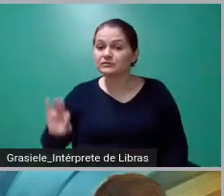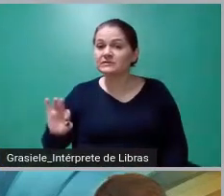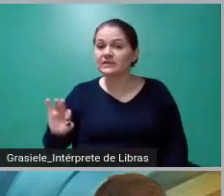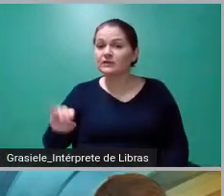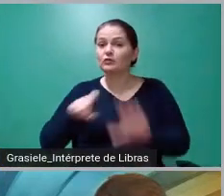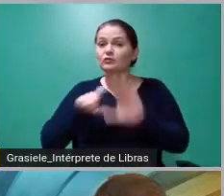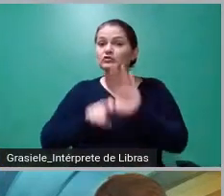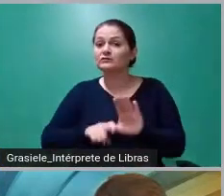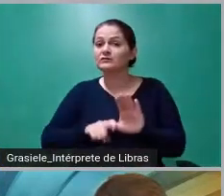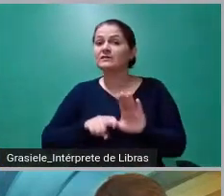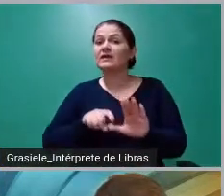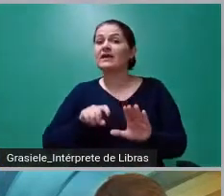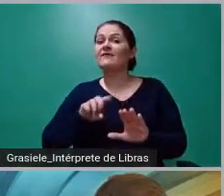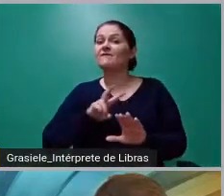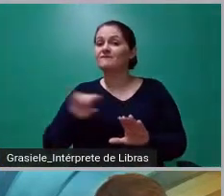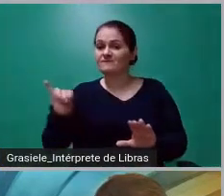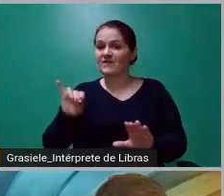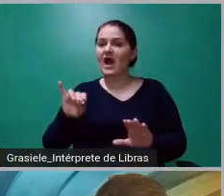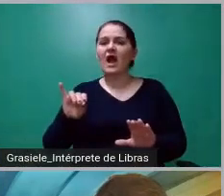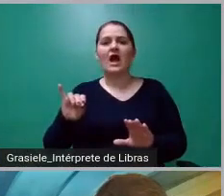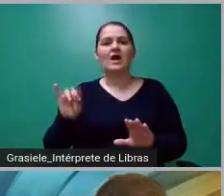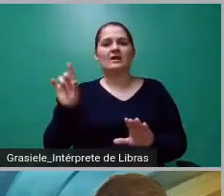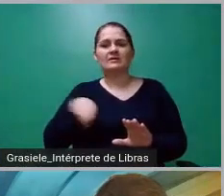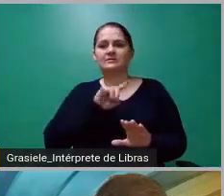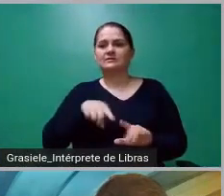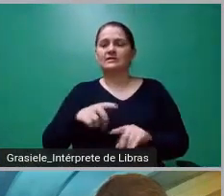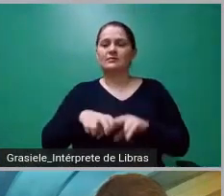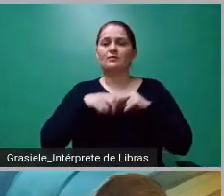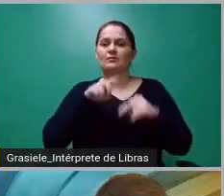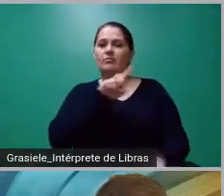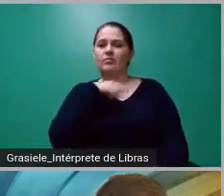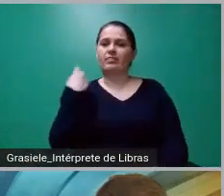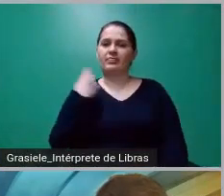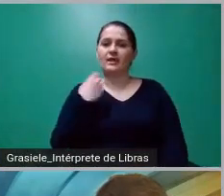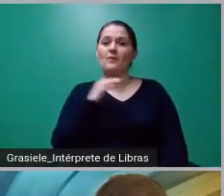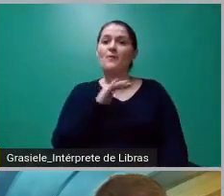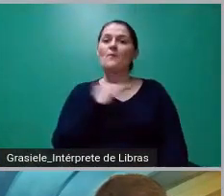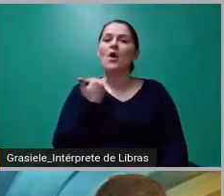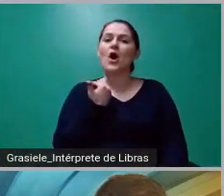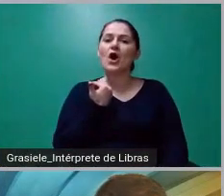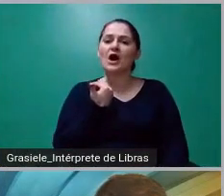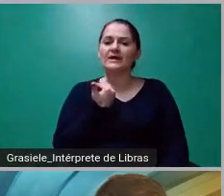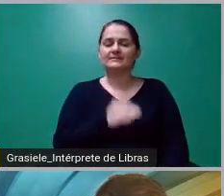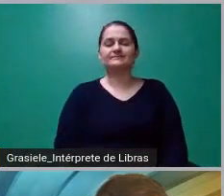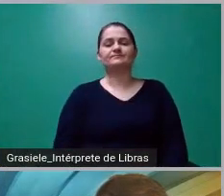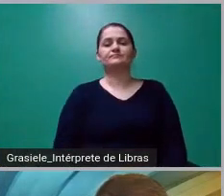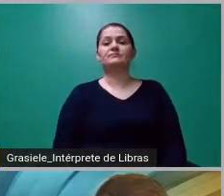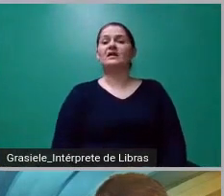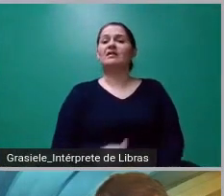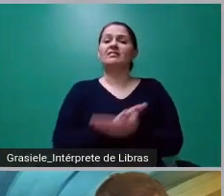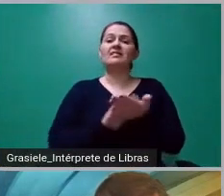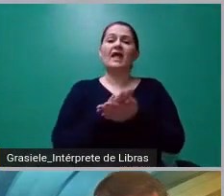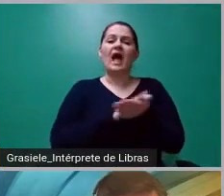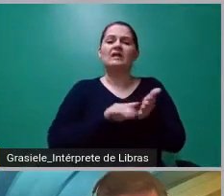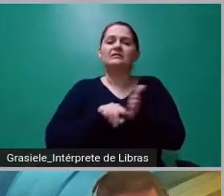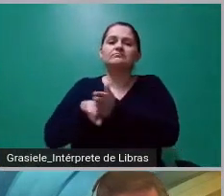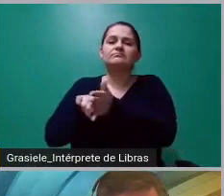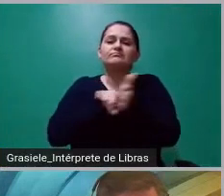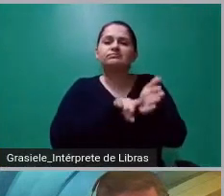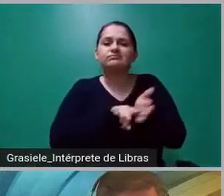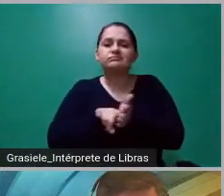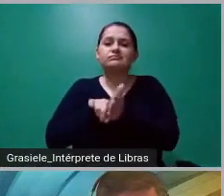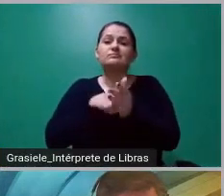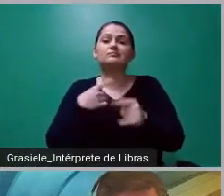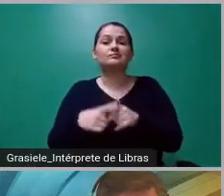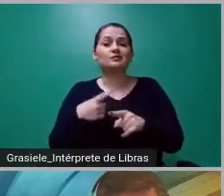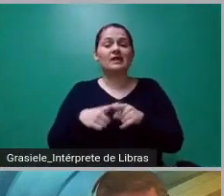Morta. Ninguém investigou na época. Estávamos numa época tumultuada diante das denúncias que levaram ao impeachment do